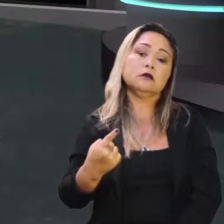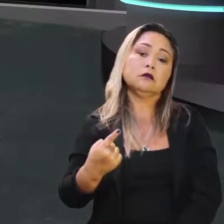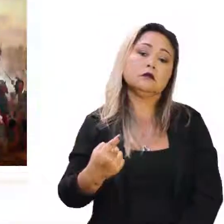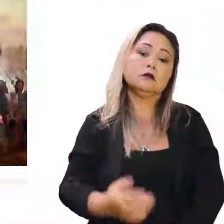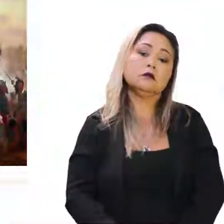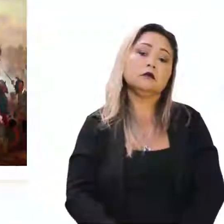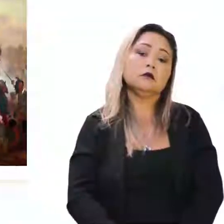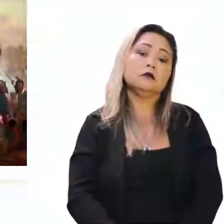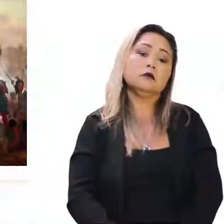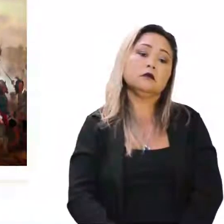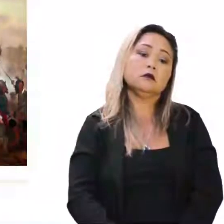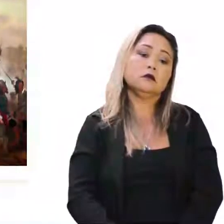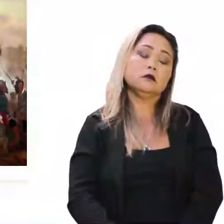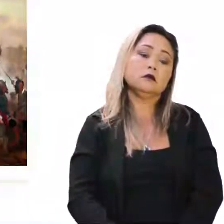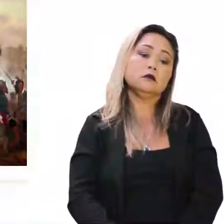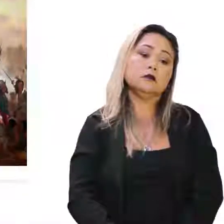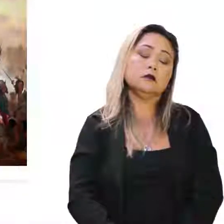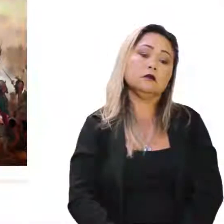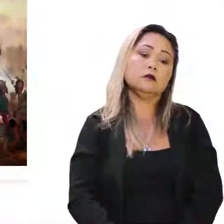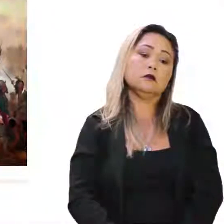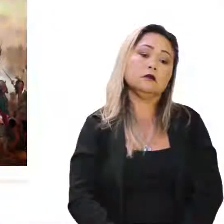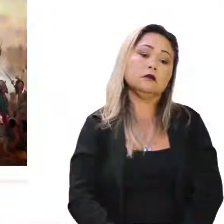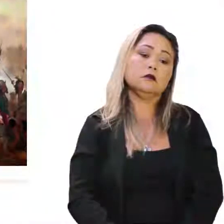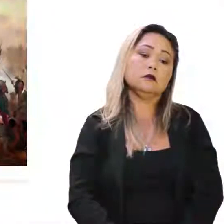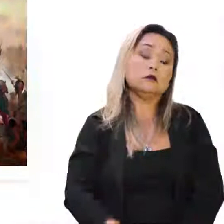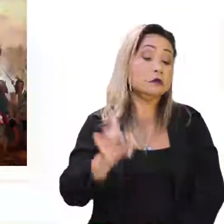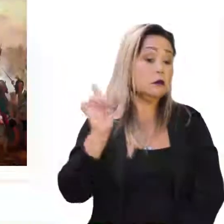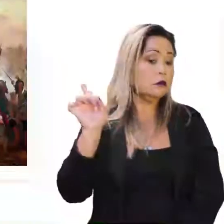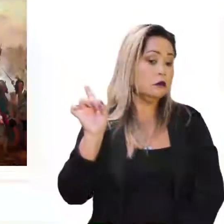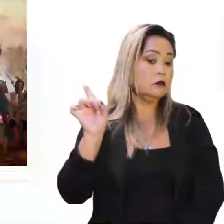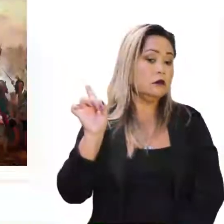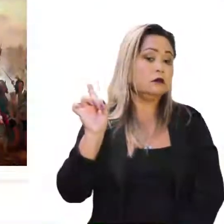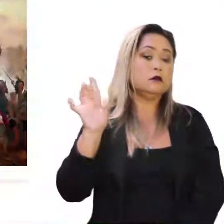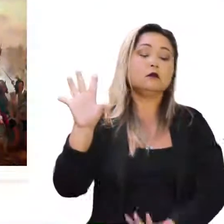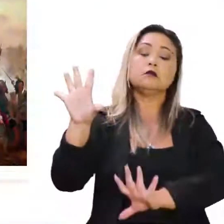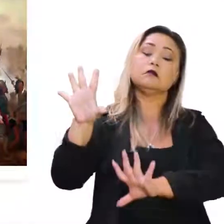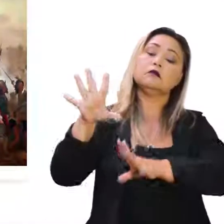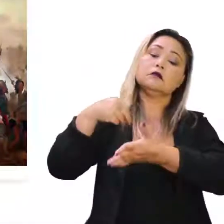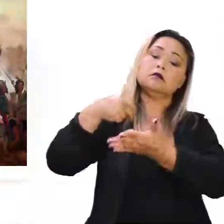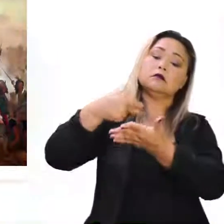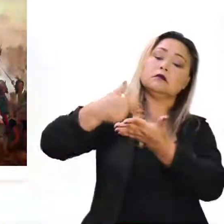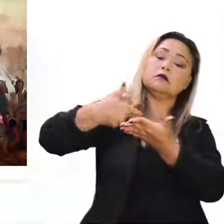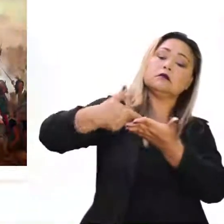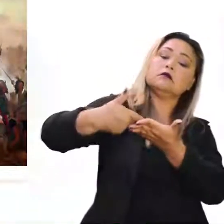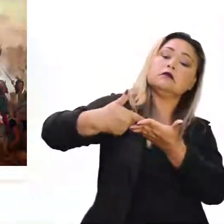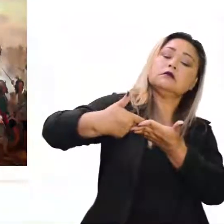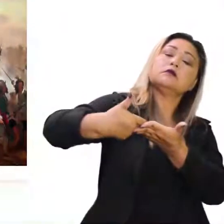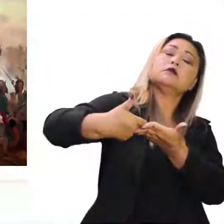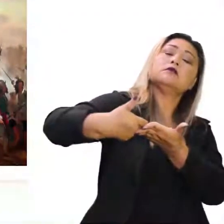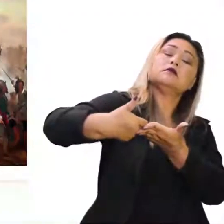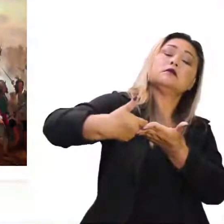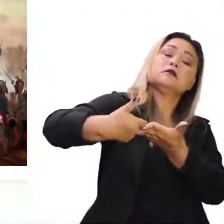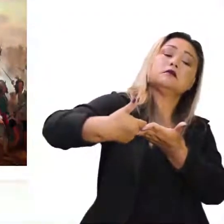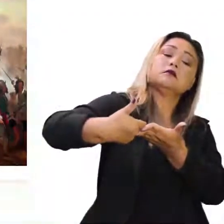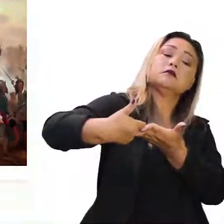volta lá, por favor. Volta lá no quadro. Dela sorver-se, depois